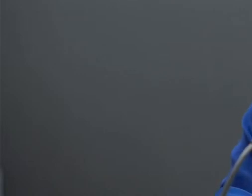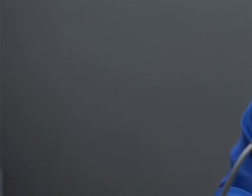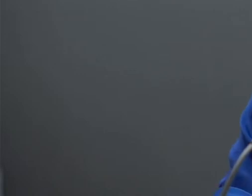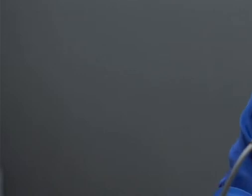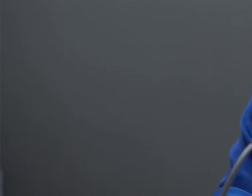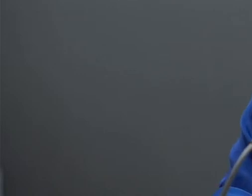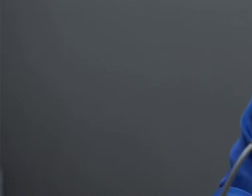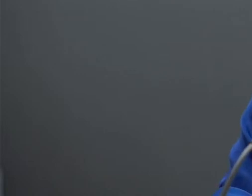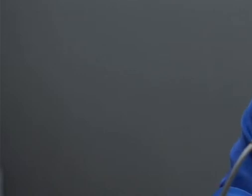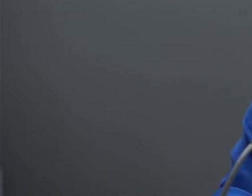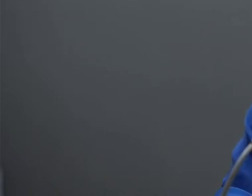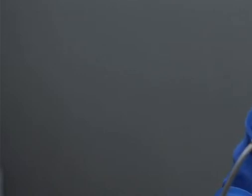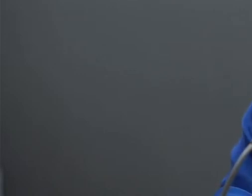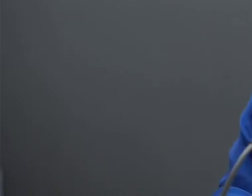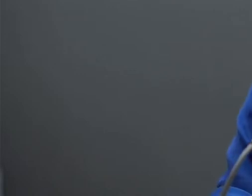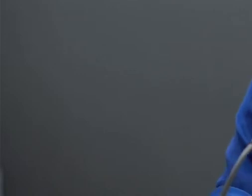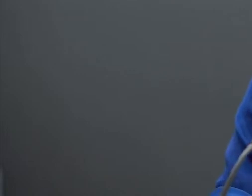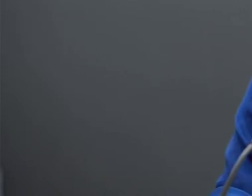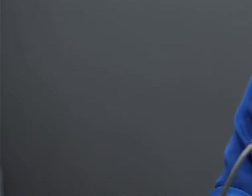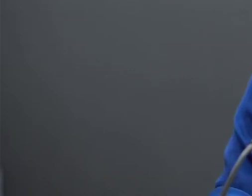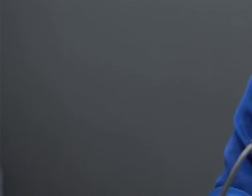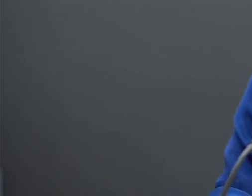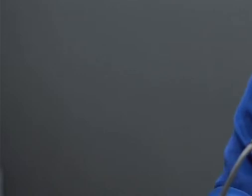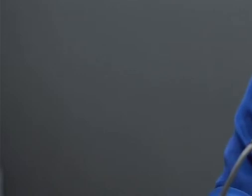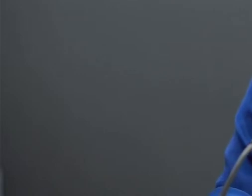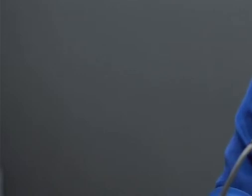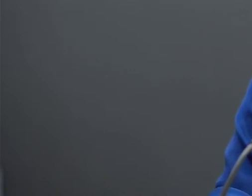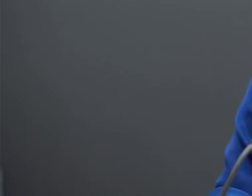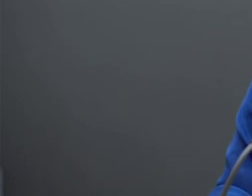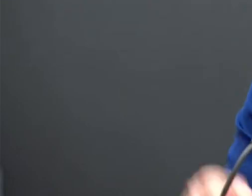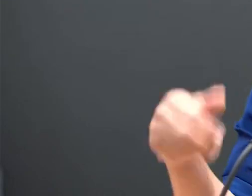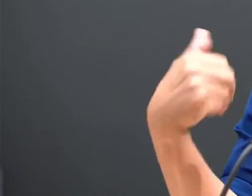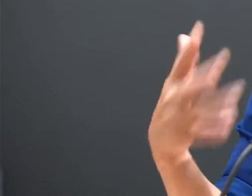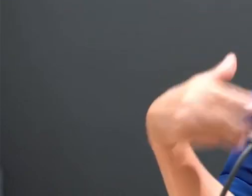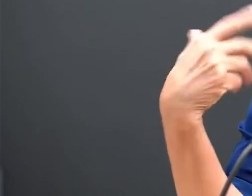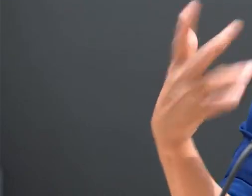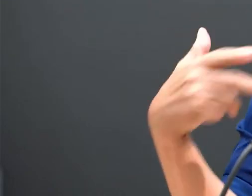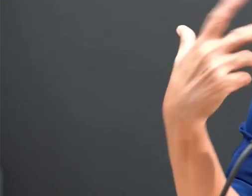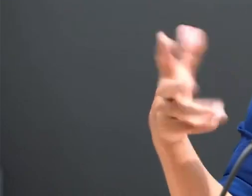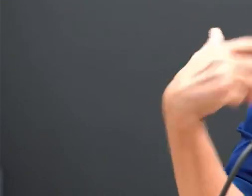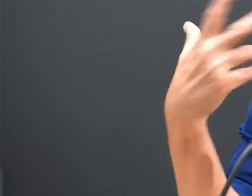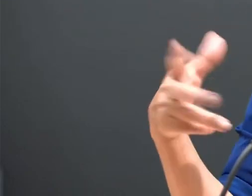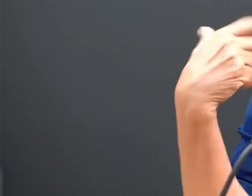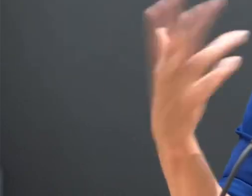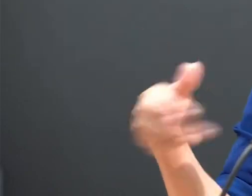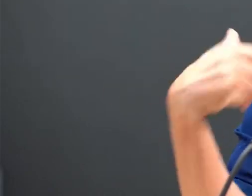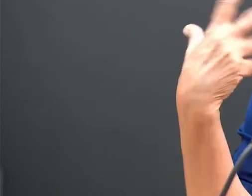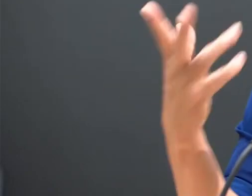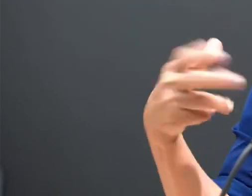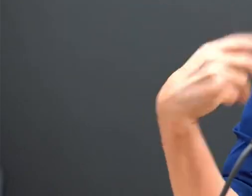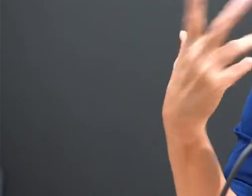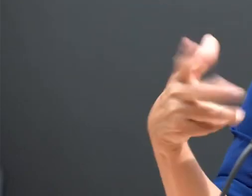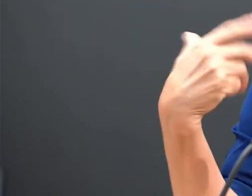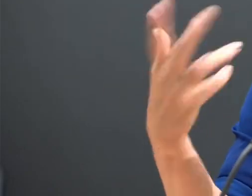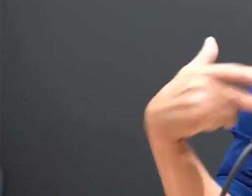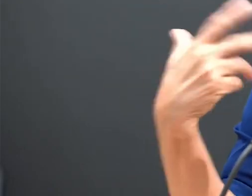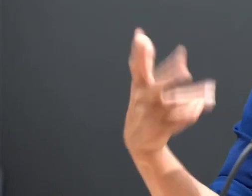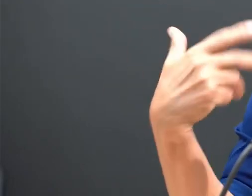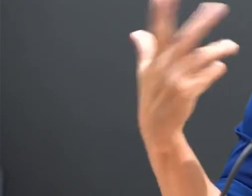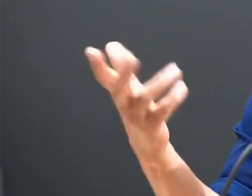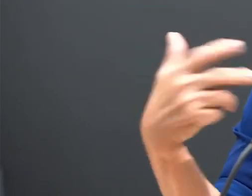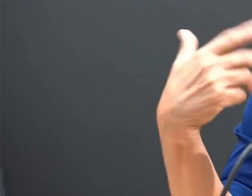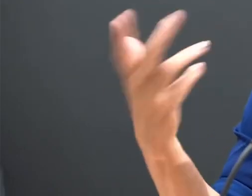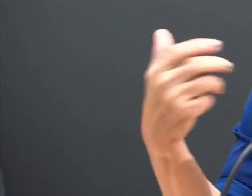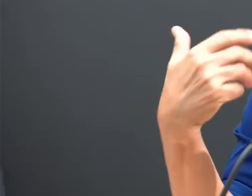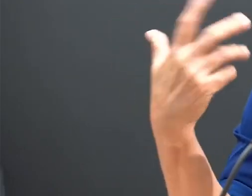época, e é sobre isso que nós vamos conversar. No decorrer a gente vai conversando, Isso aí.